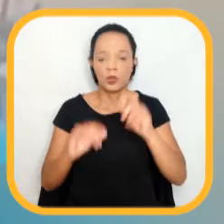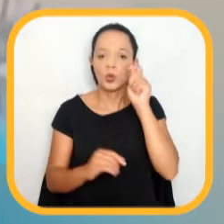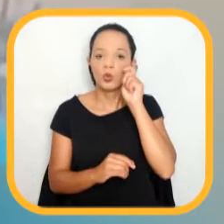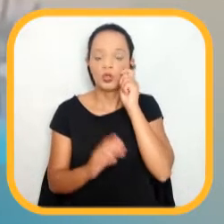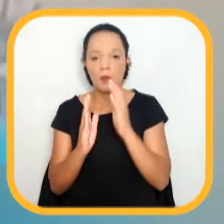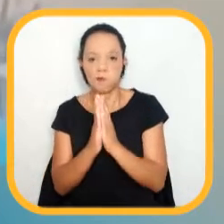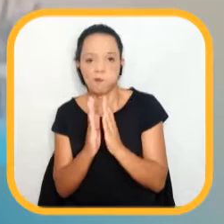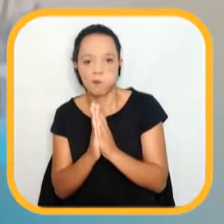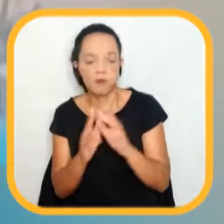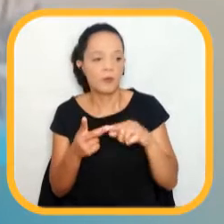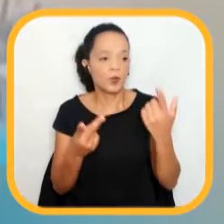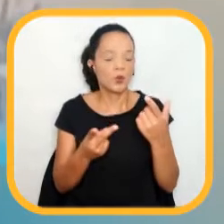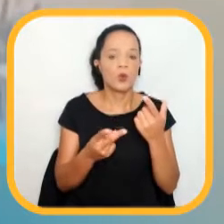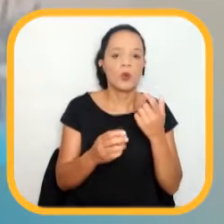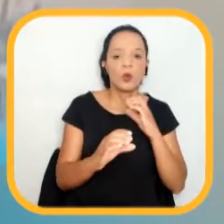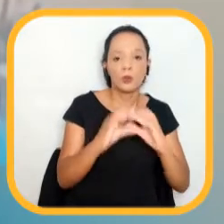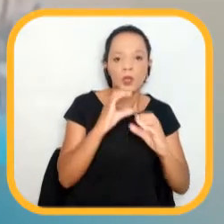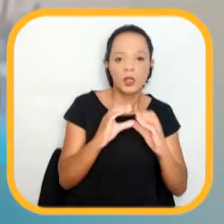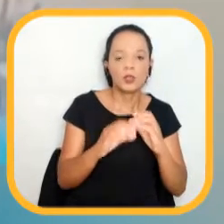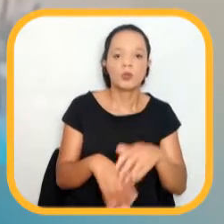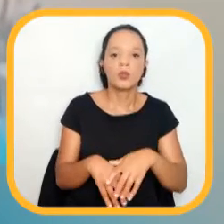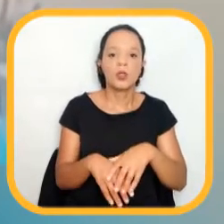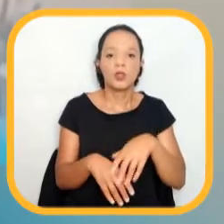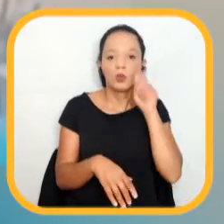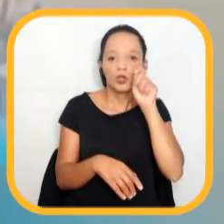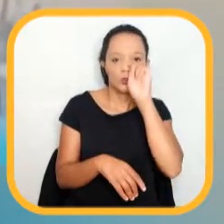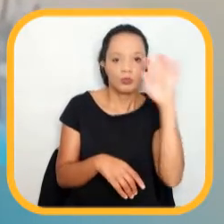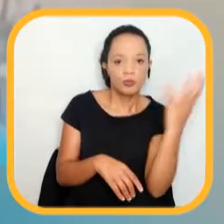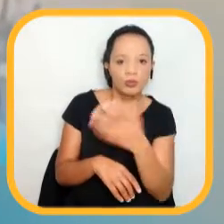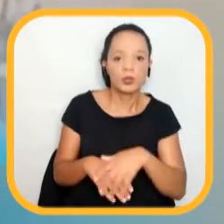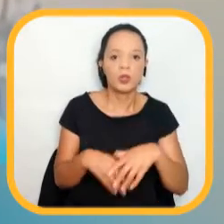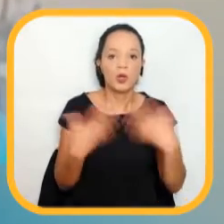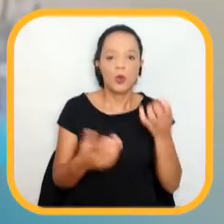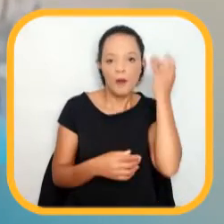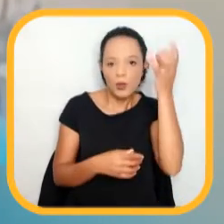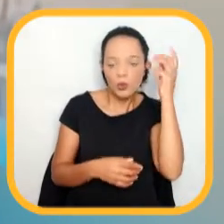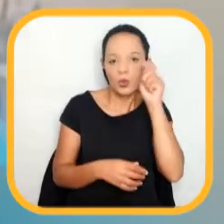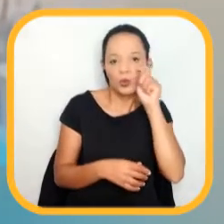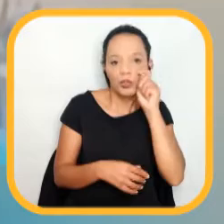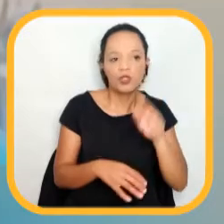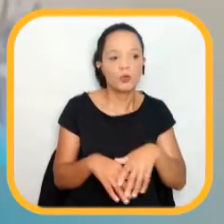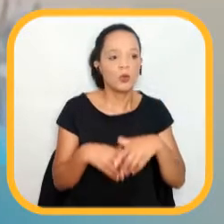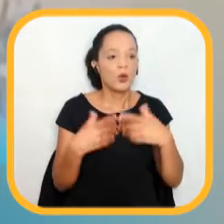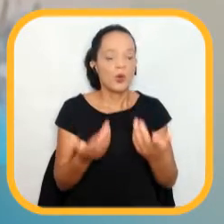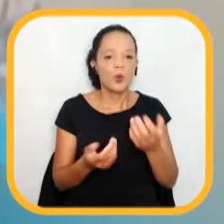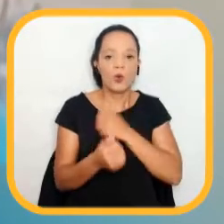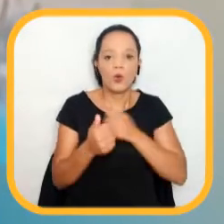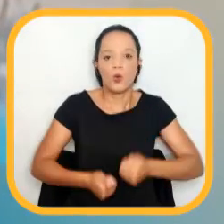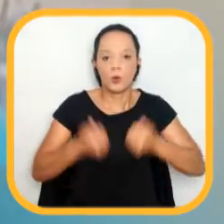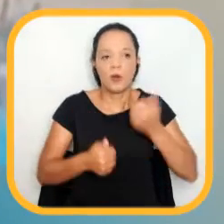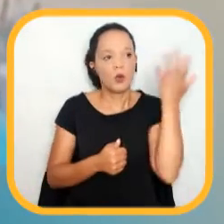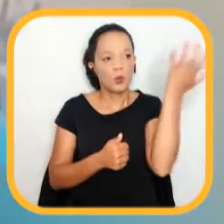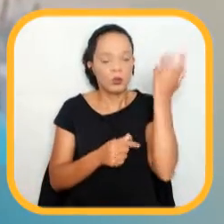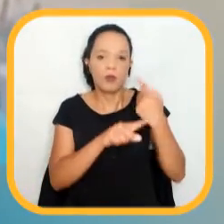que comunicamos com o turismo religioso, comunicamos com o turismo, com o ecoturismo, comunicamos com o turismo de aventura, comunicamos com o